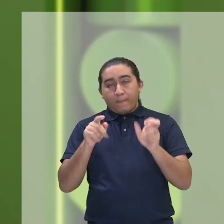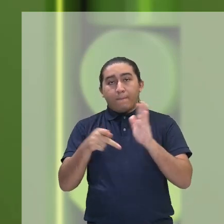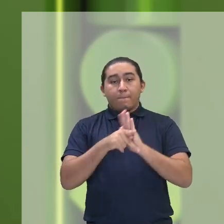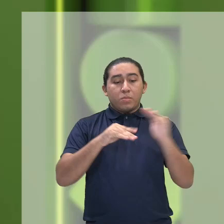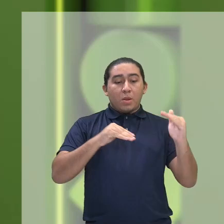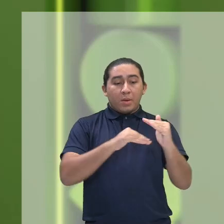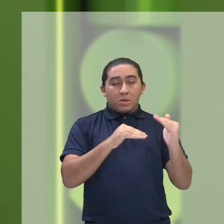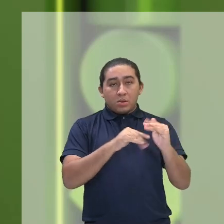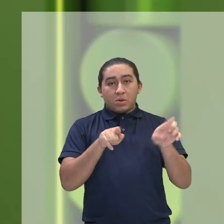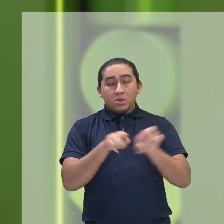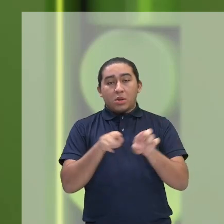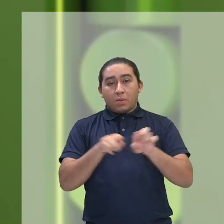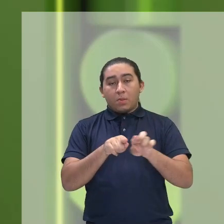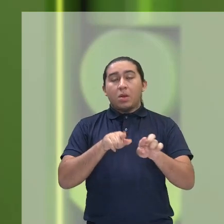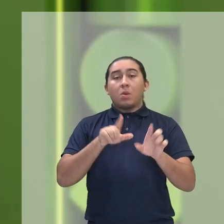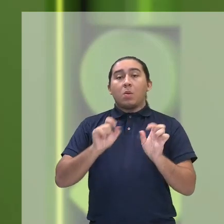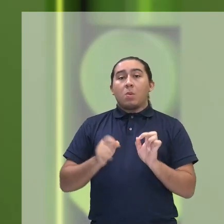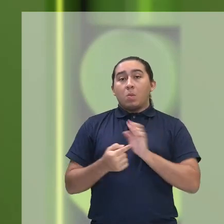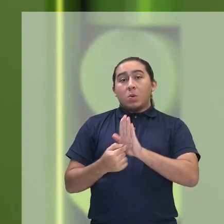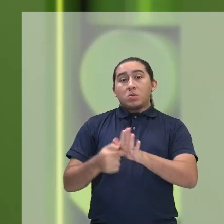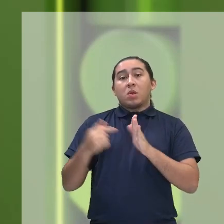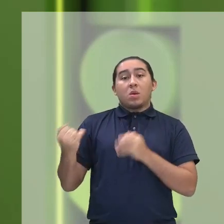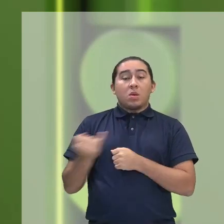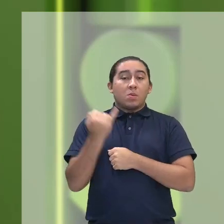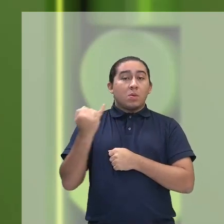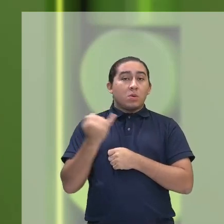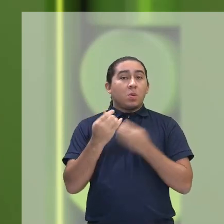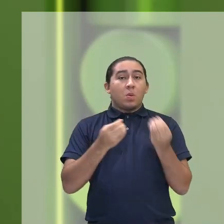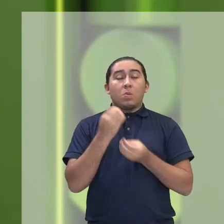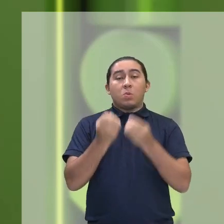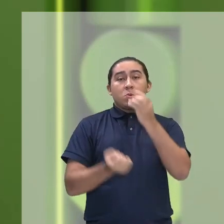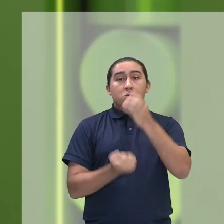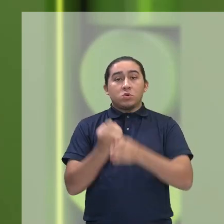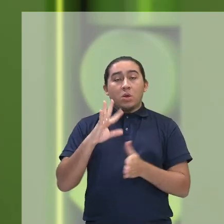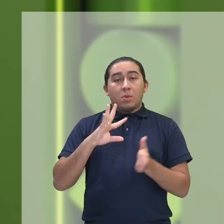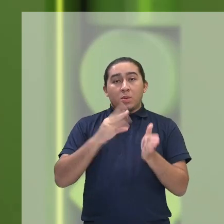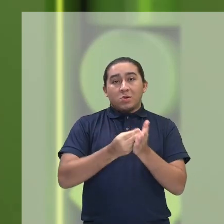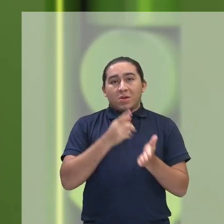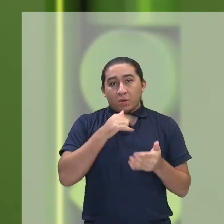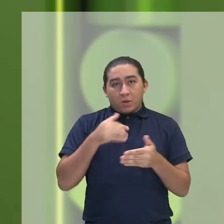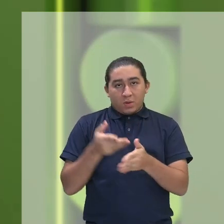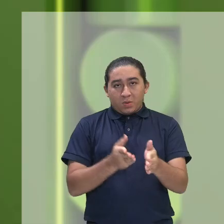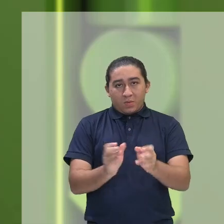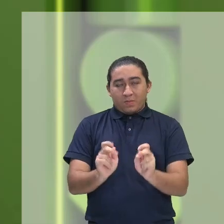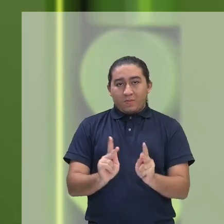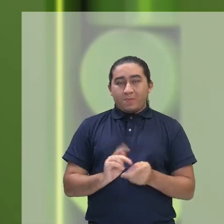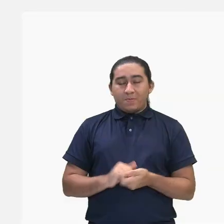tectônicas e também trouxe informações sobre a formação da bacia amazônica.